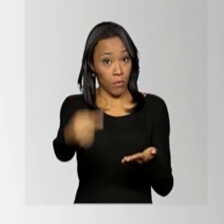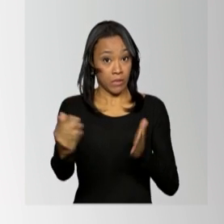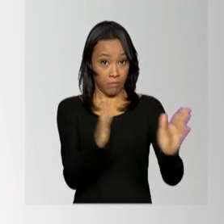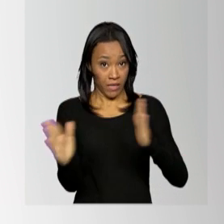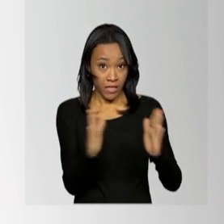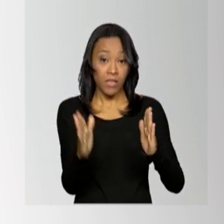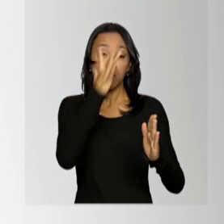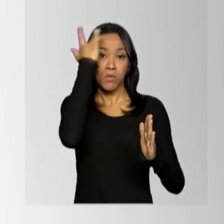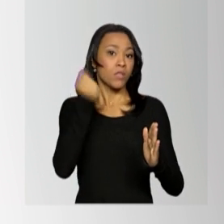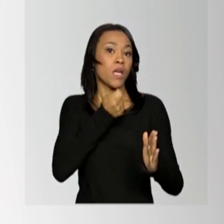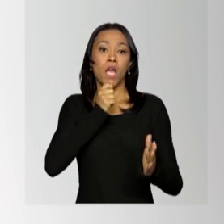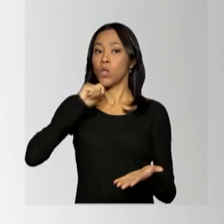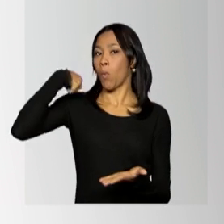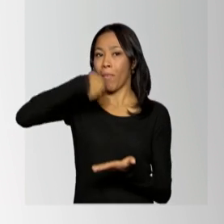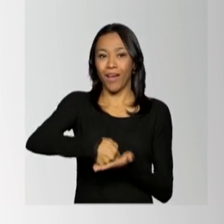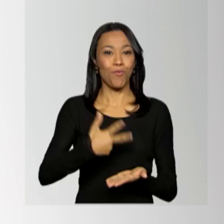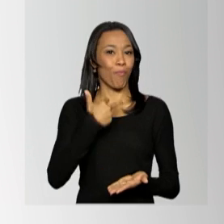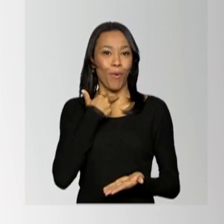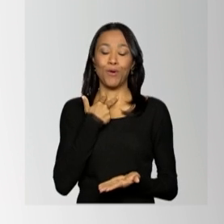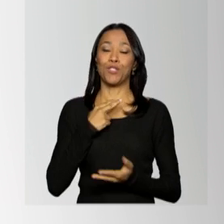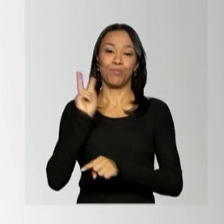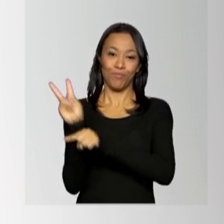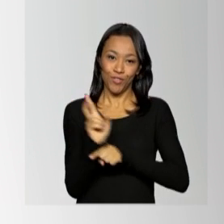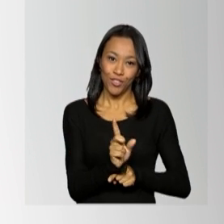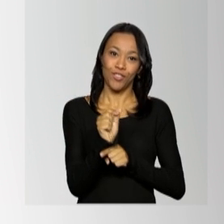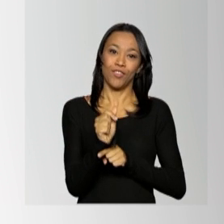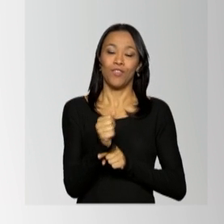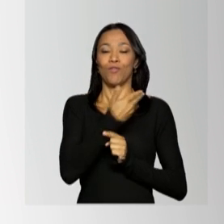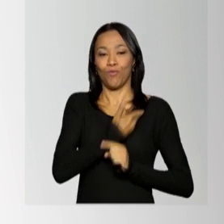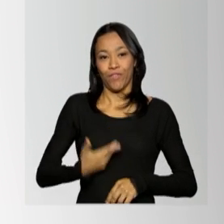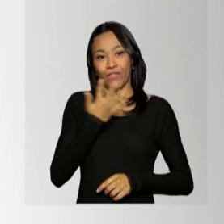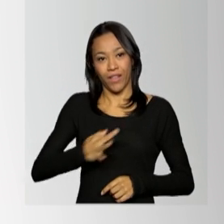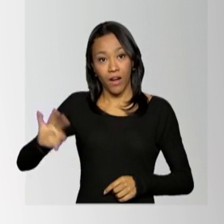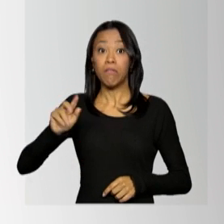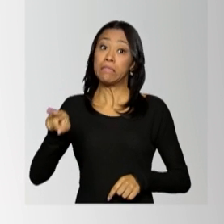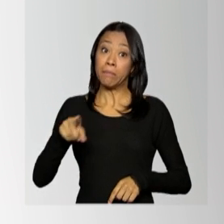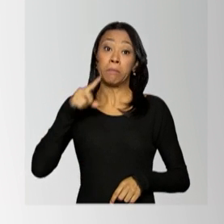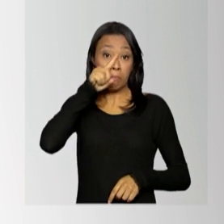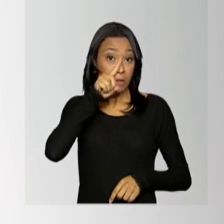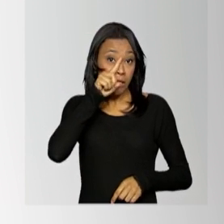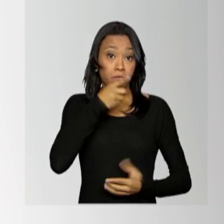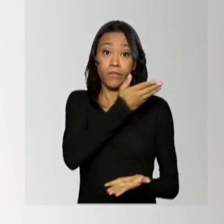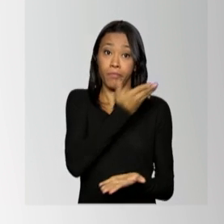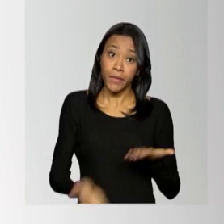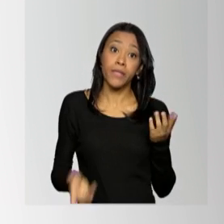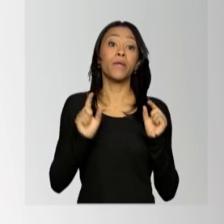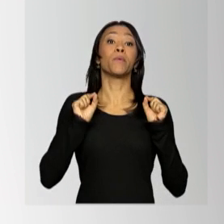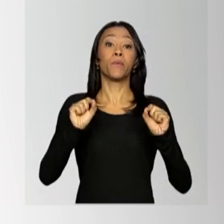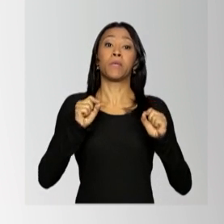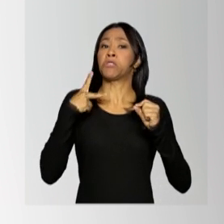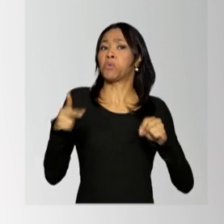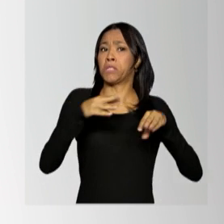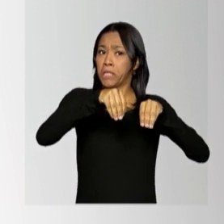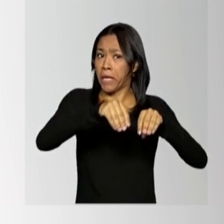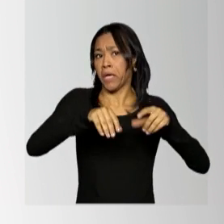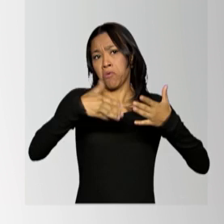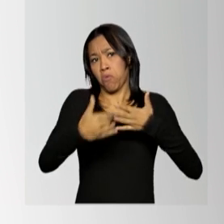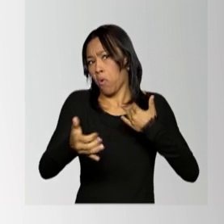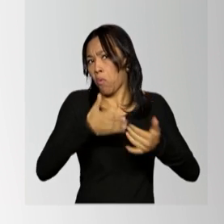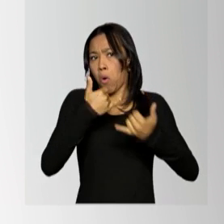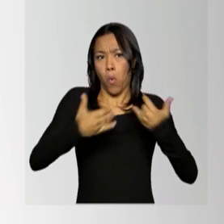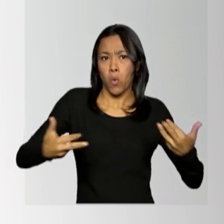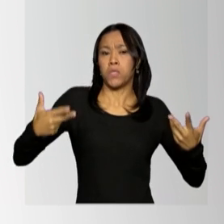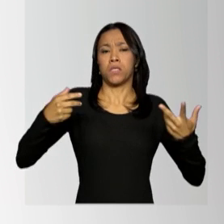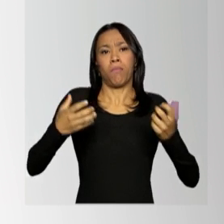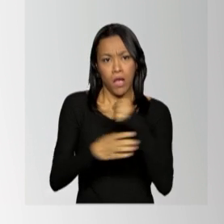agricultores inadimplentes não poderão acessar recursos federais e ainda correrão o risco de perder o patrimônio dado como garantia se